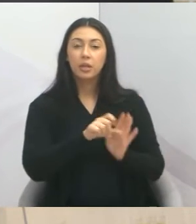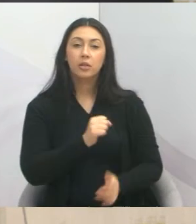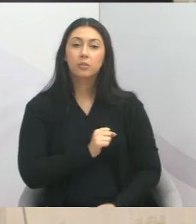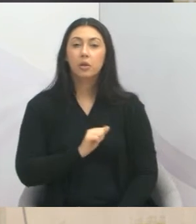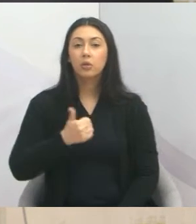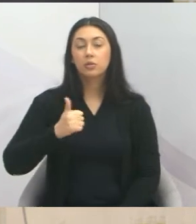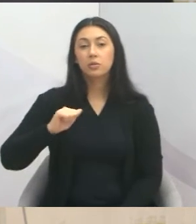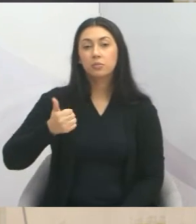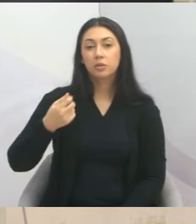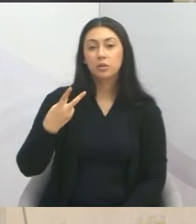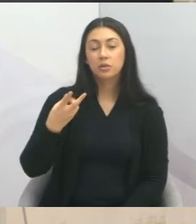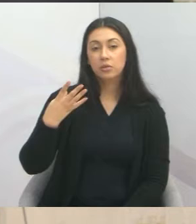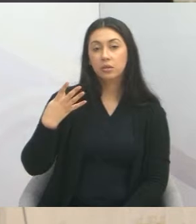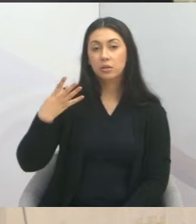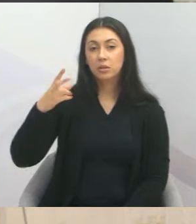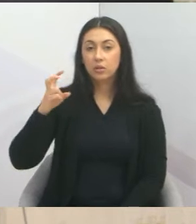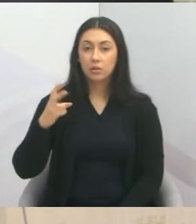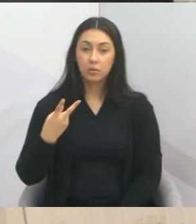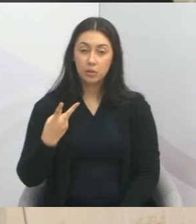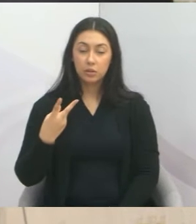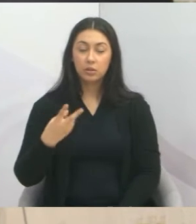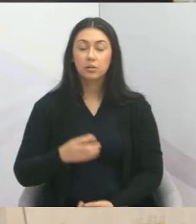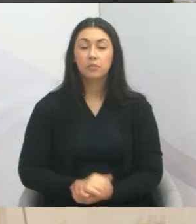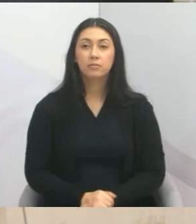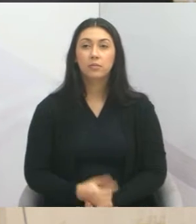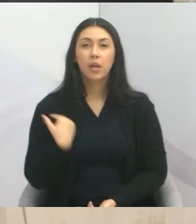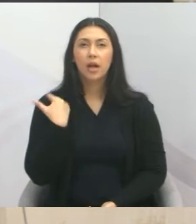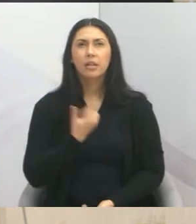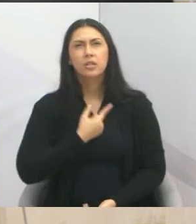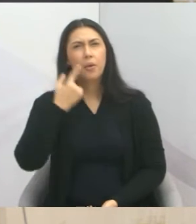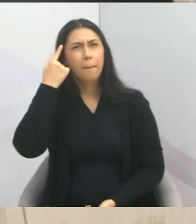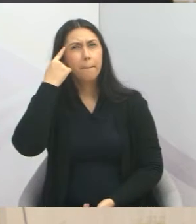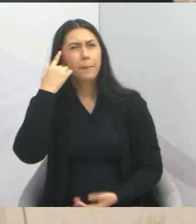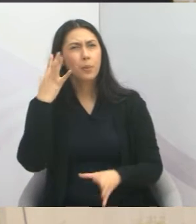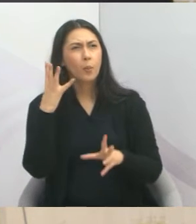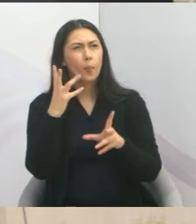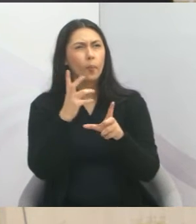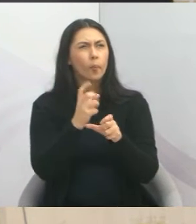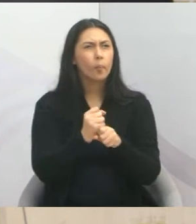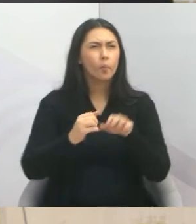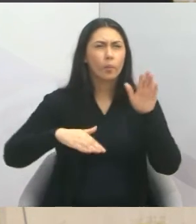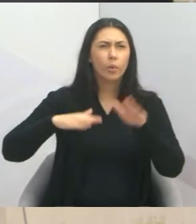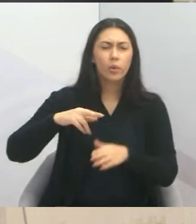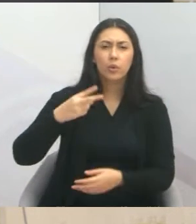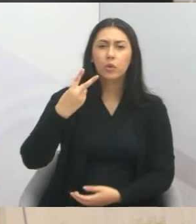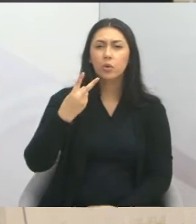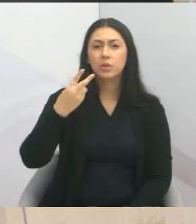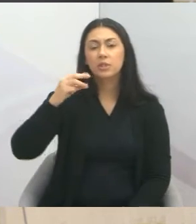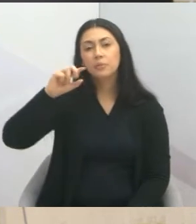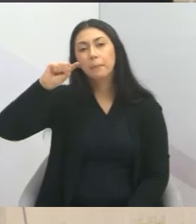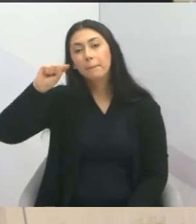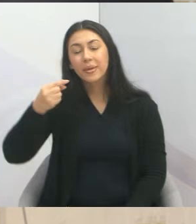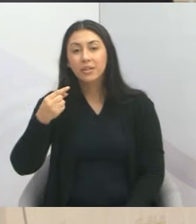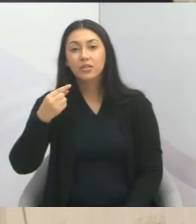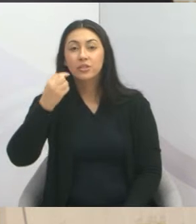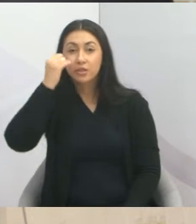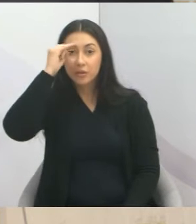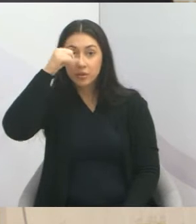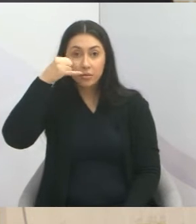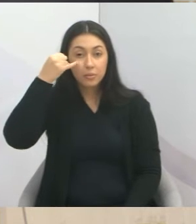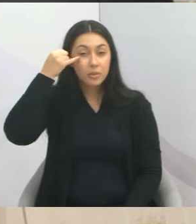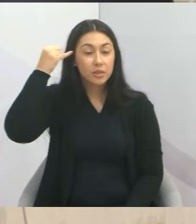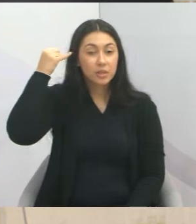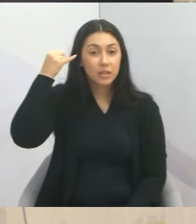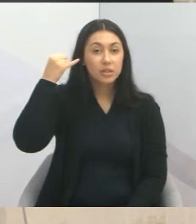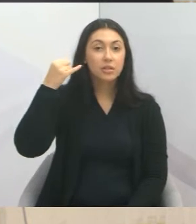11142 2005 calcula-se calcula-se aproximadamente dois milhões de japoneses e